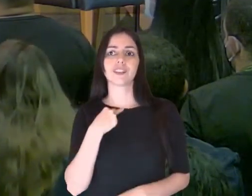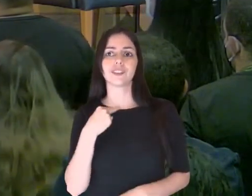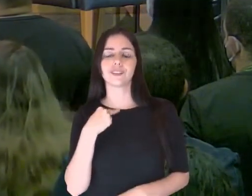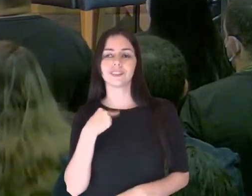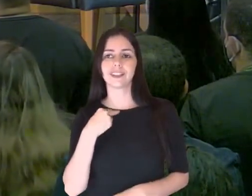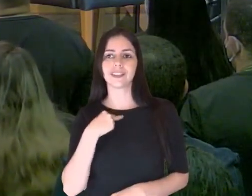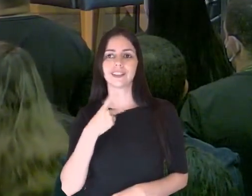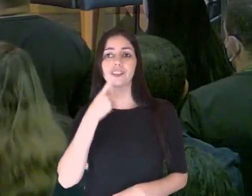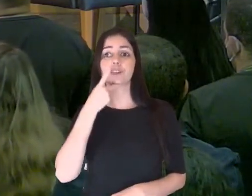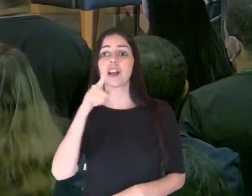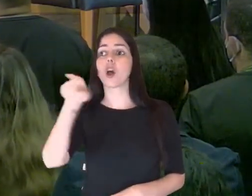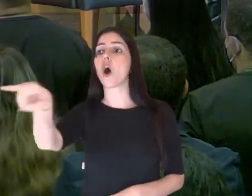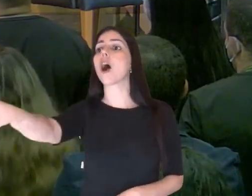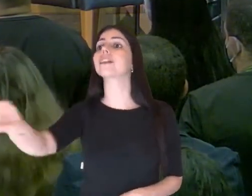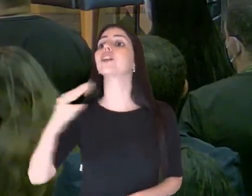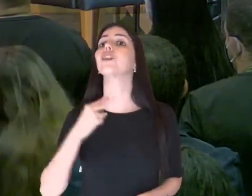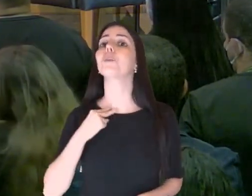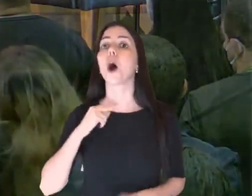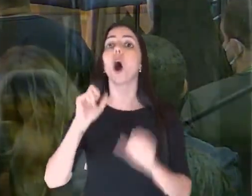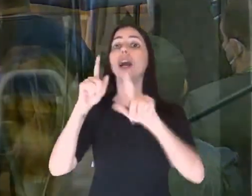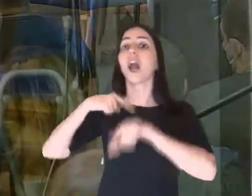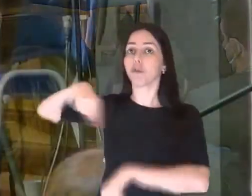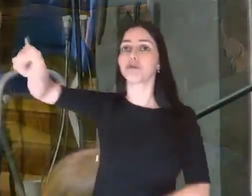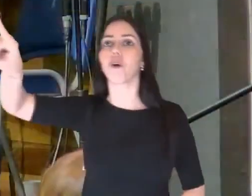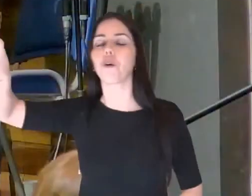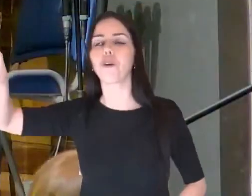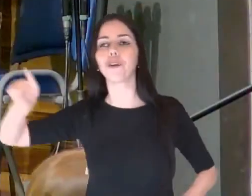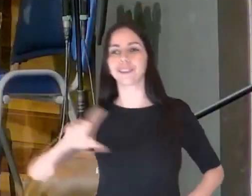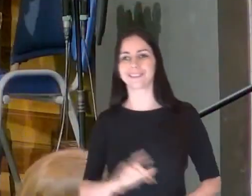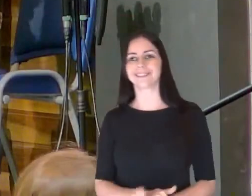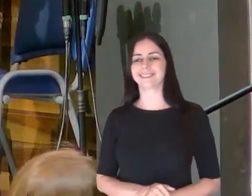ali, ó. Só você falar assim, ali não pode, aí eu vou lá.